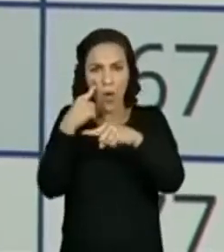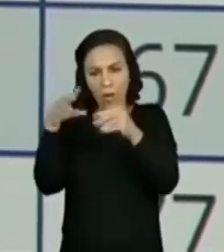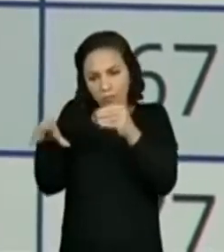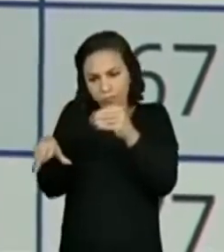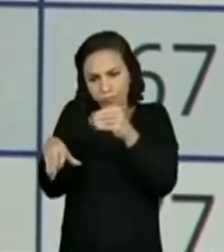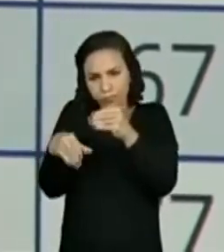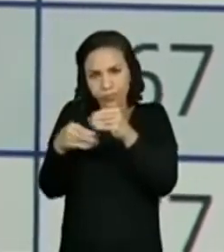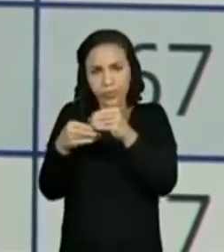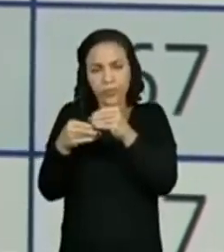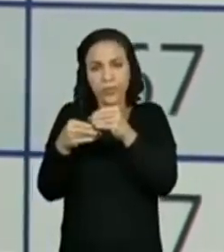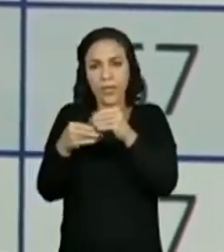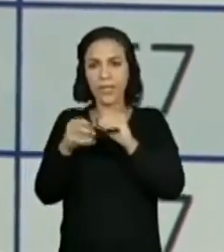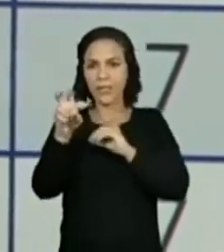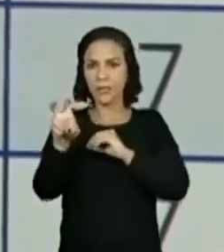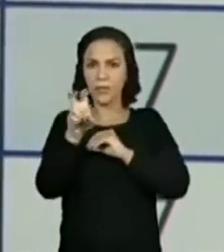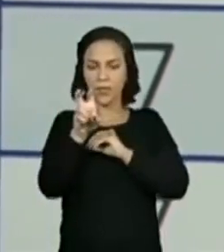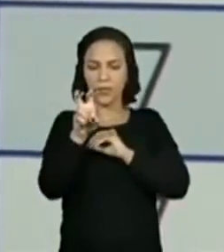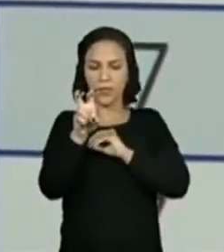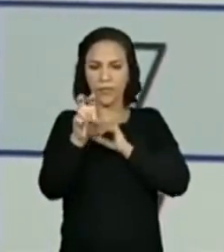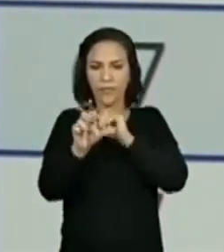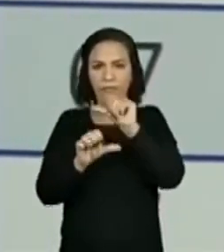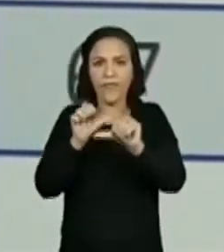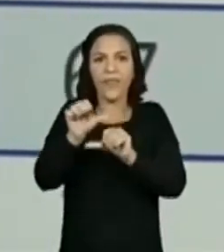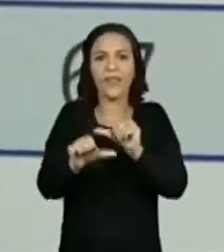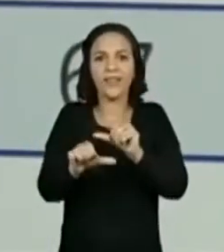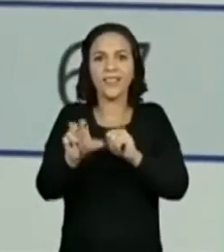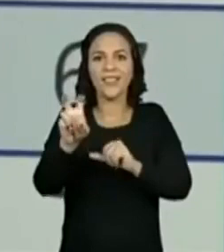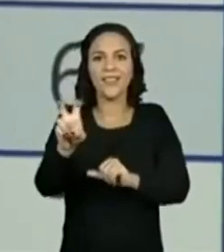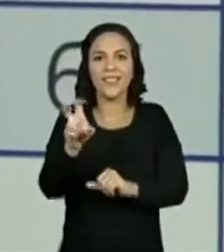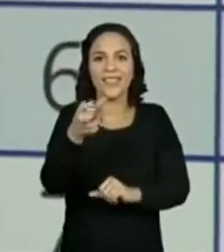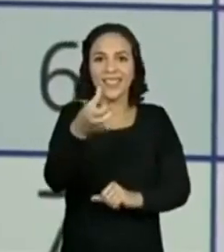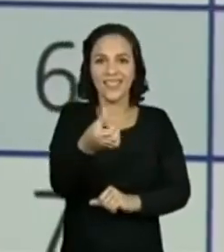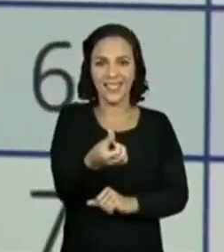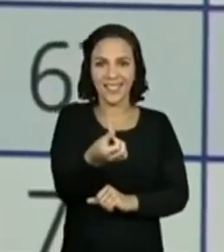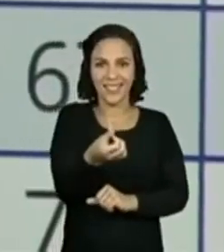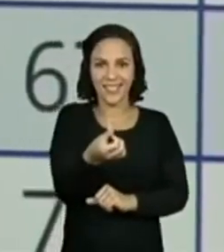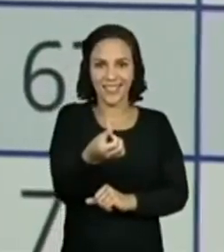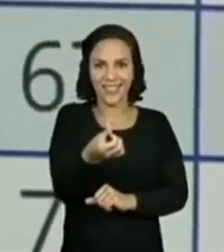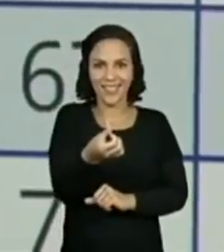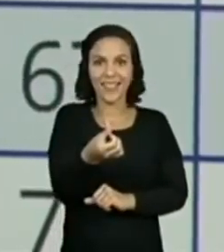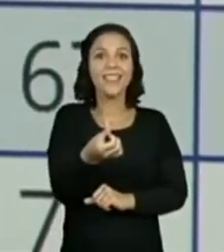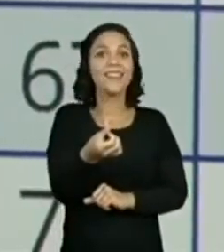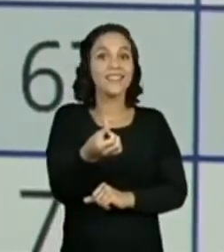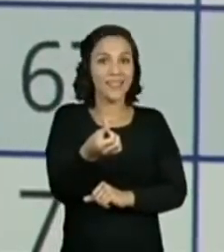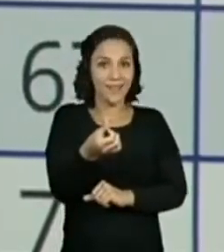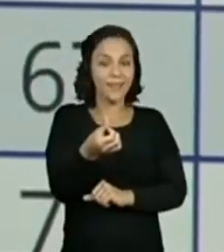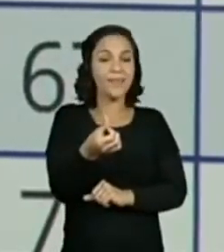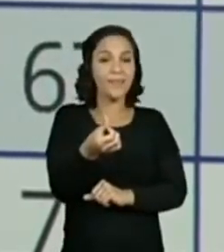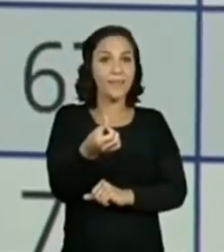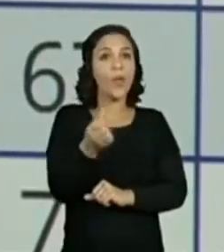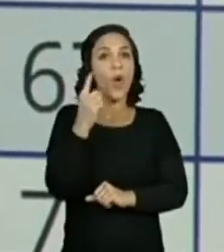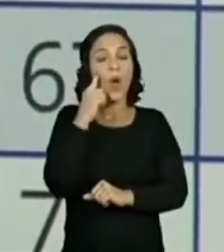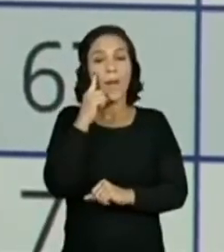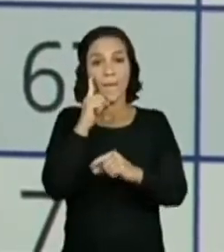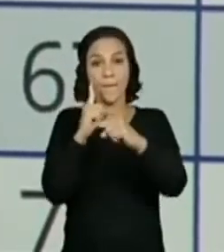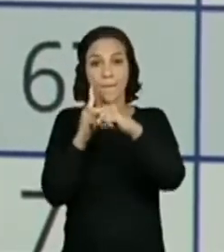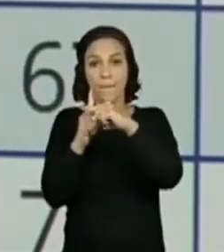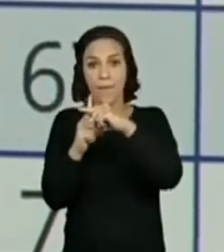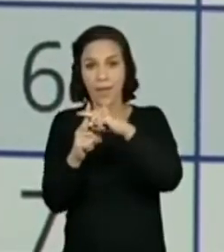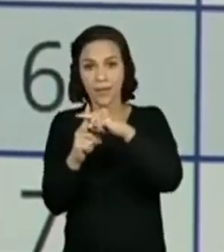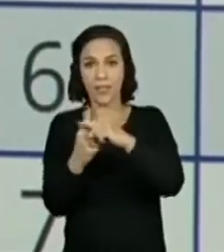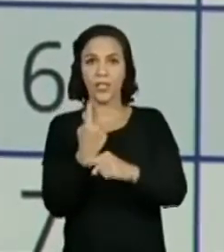nós teremos qual número? Olha lá. 56. Isso. Aqui nós estamos acrescentando